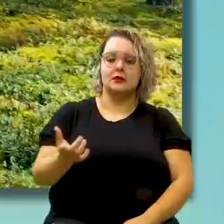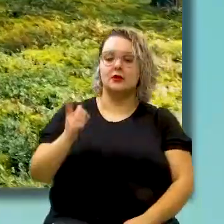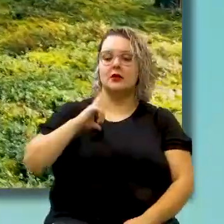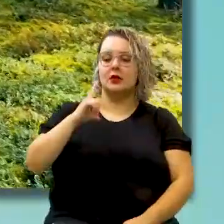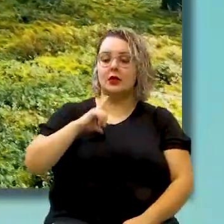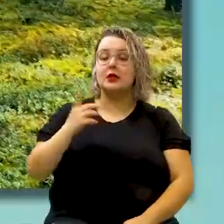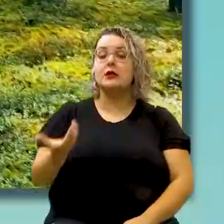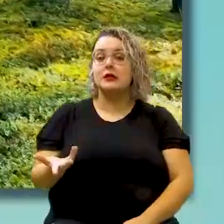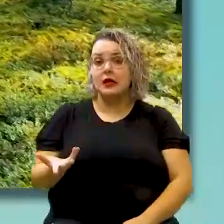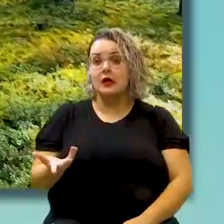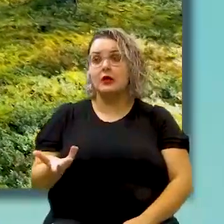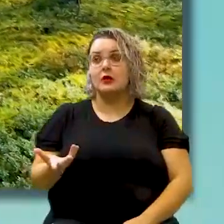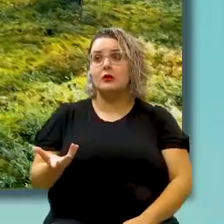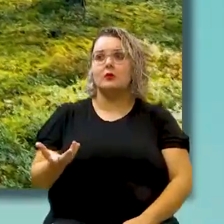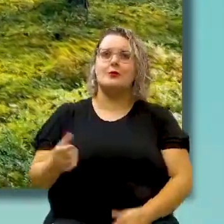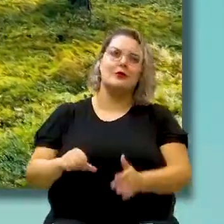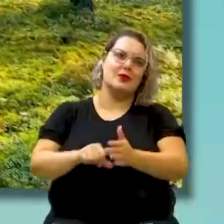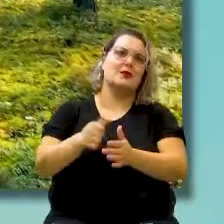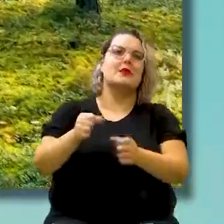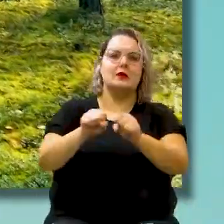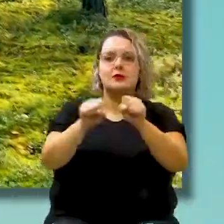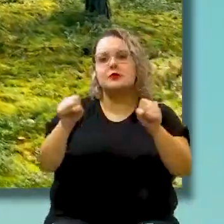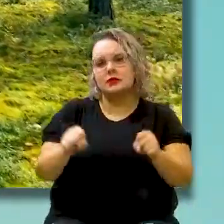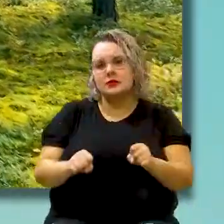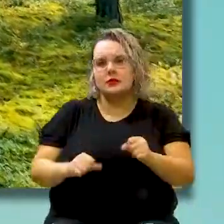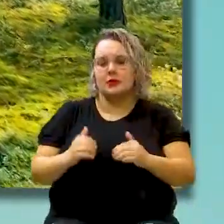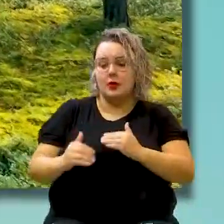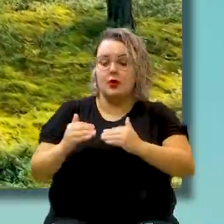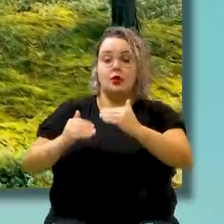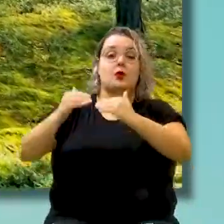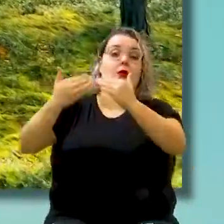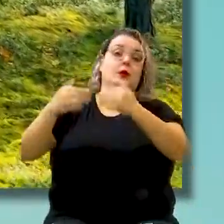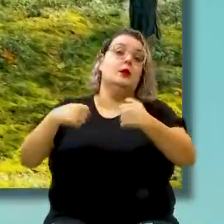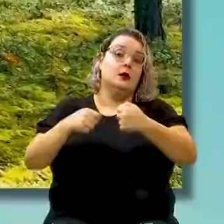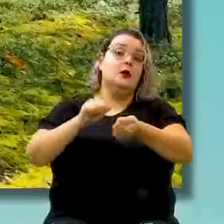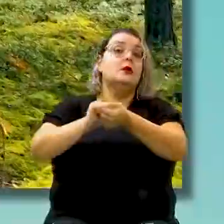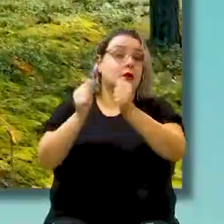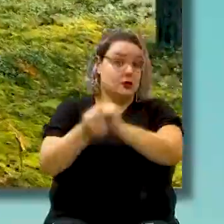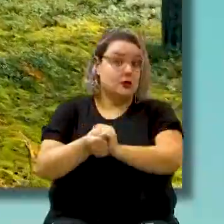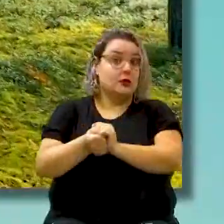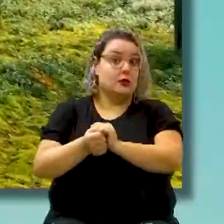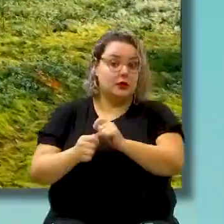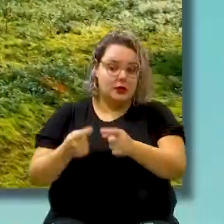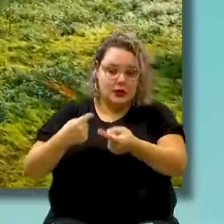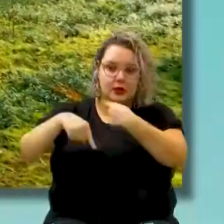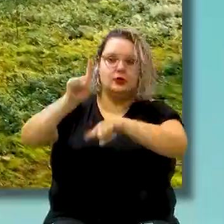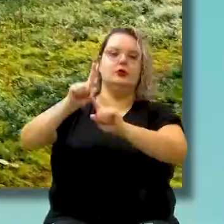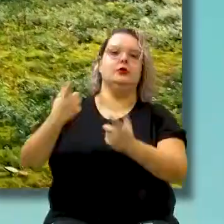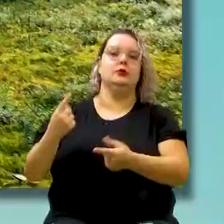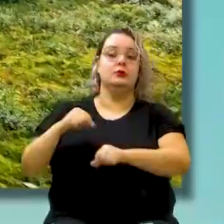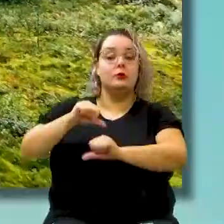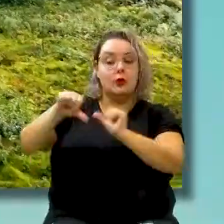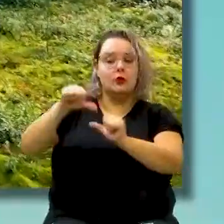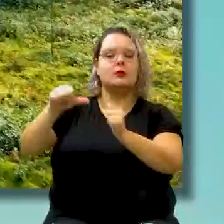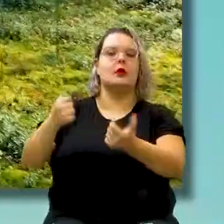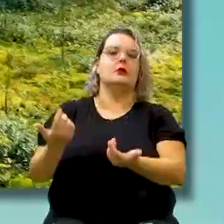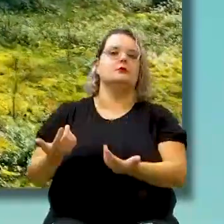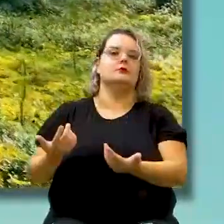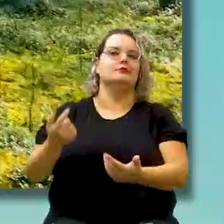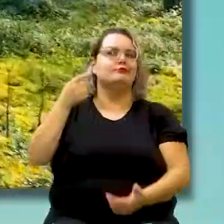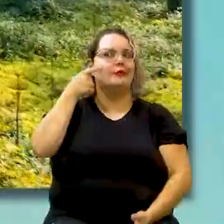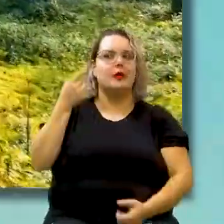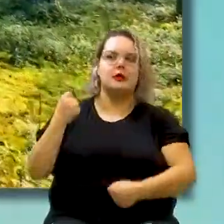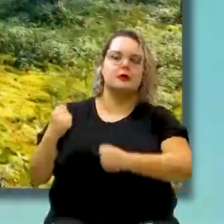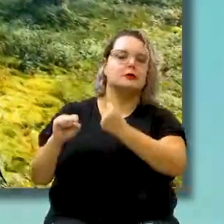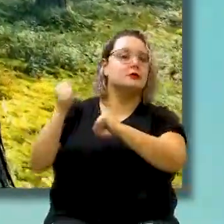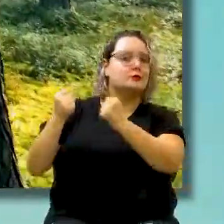nós temos um sistema. Primeiro, a gente tem um sistema produtivo que precisa se adaptar e revolucionar. Imagine você revolucionar